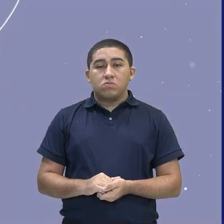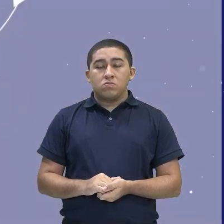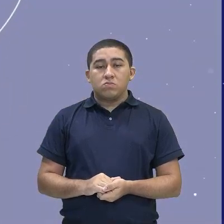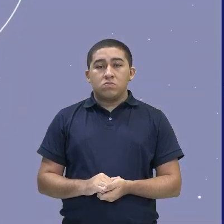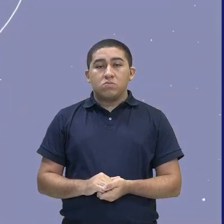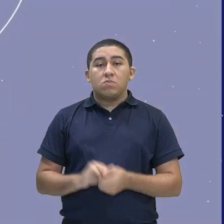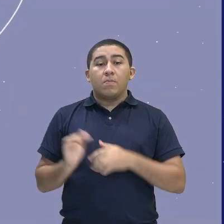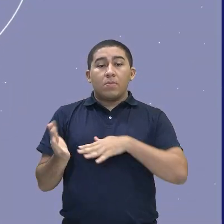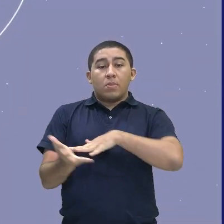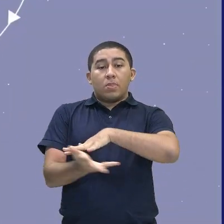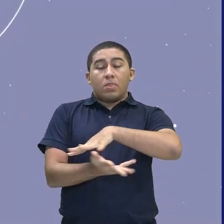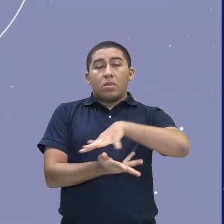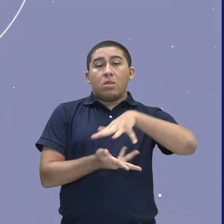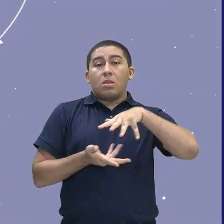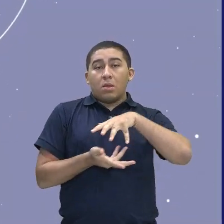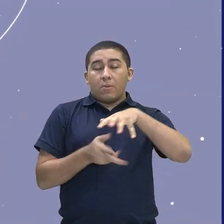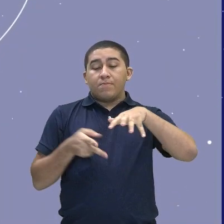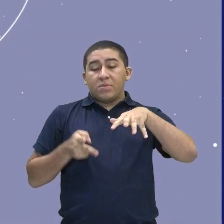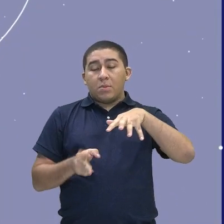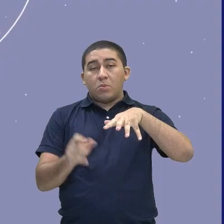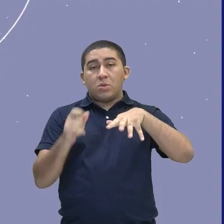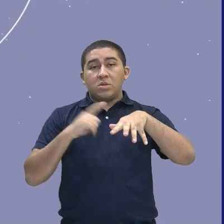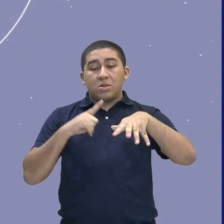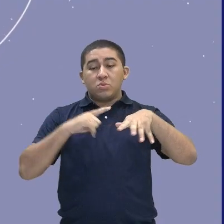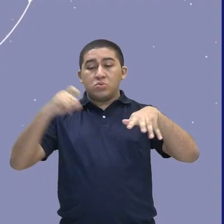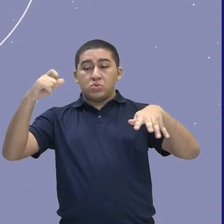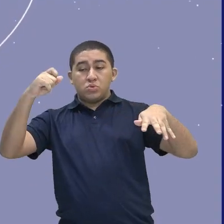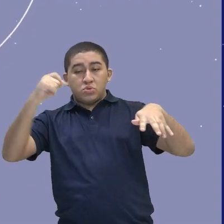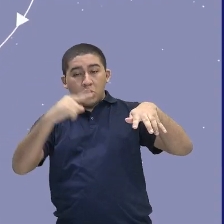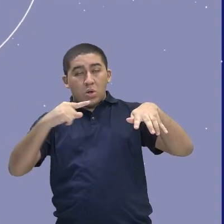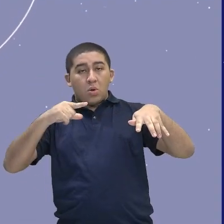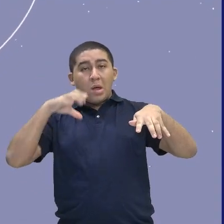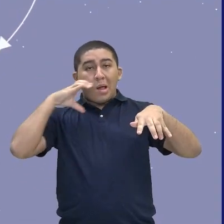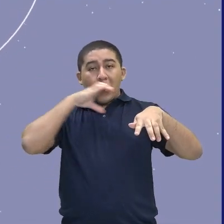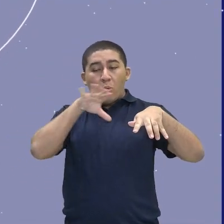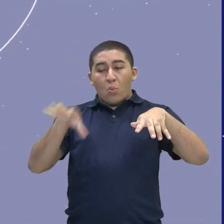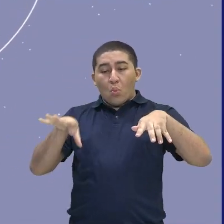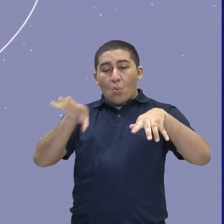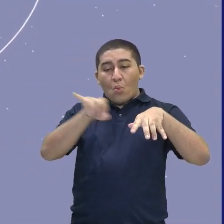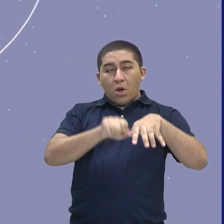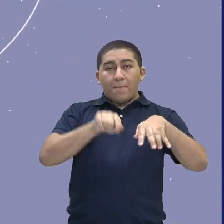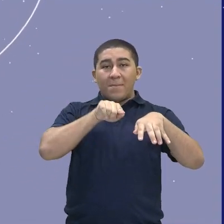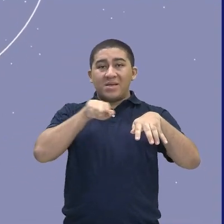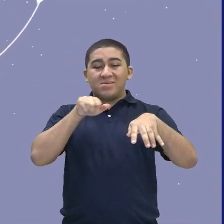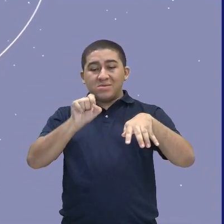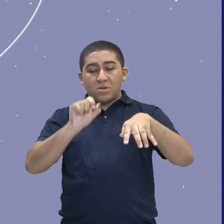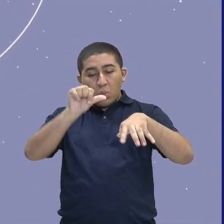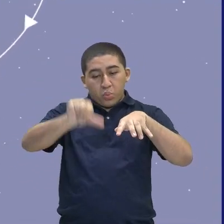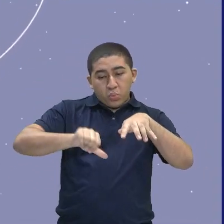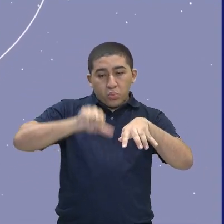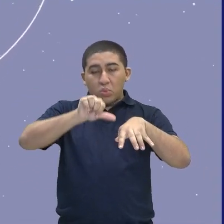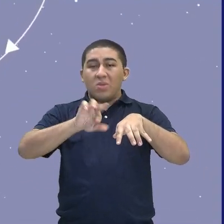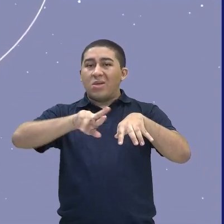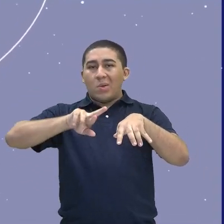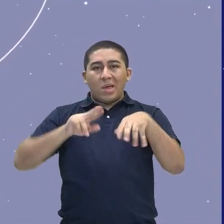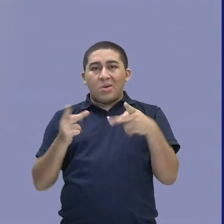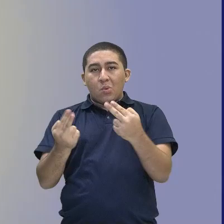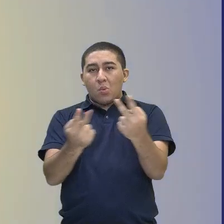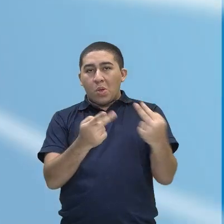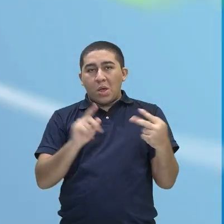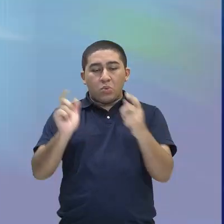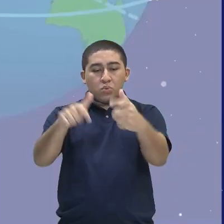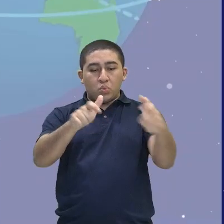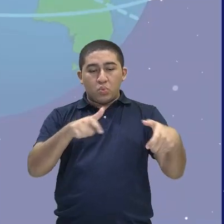A Terra é constantemente aquecida pelo Sol, mas esse aquecimento não acontece de forma igual em todos os